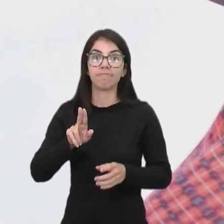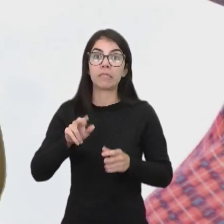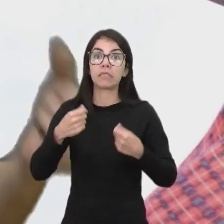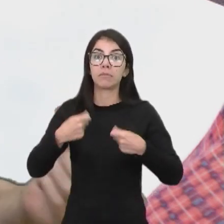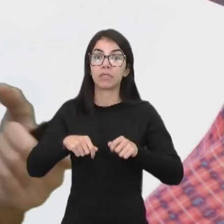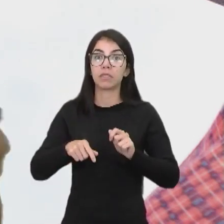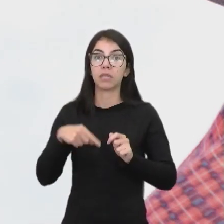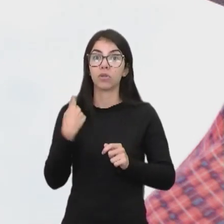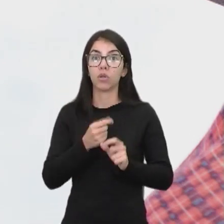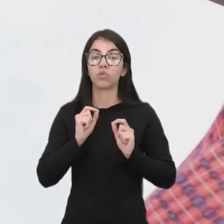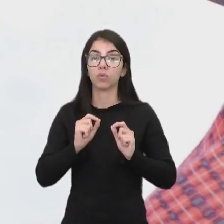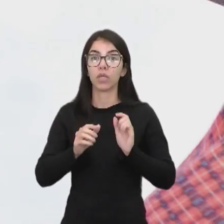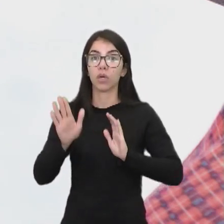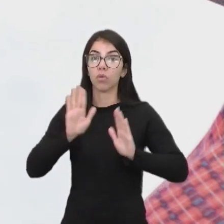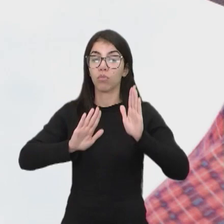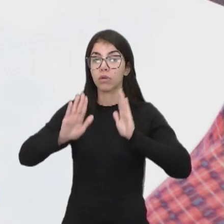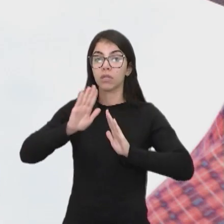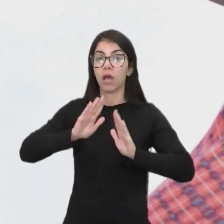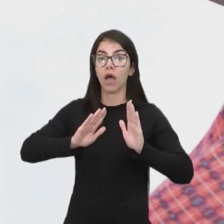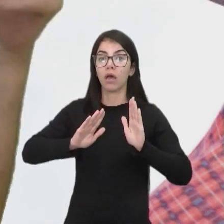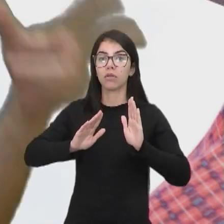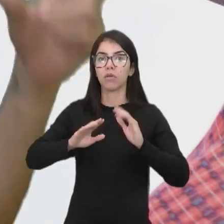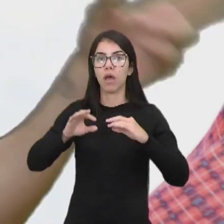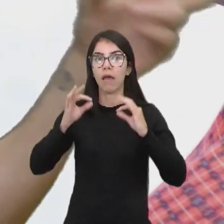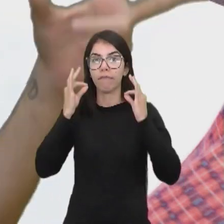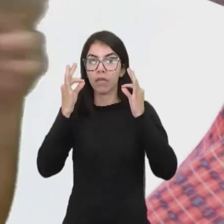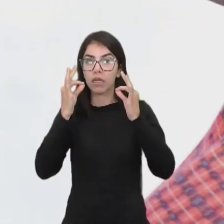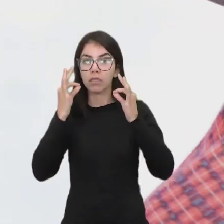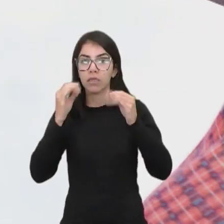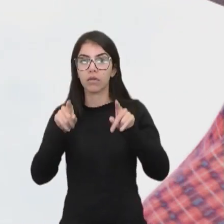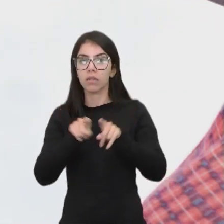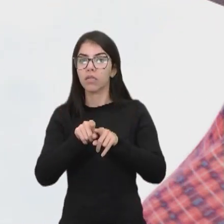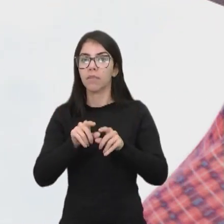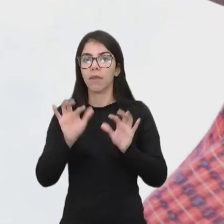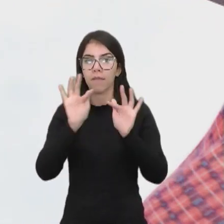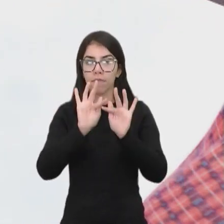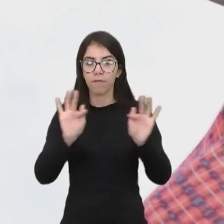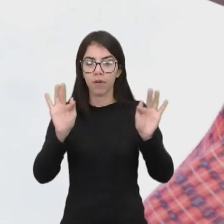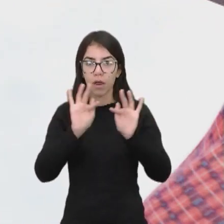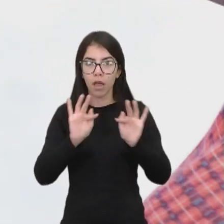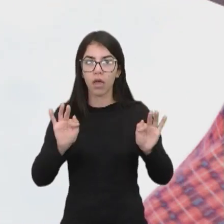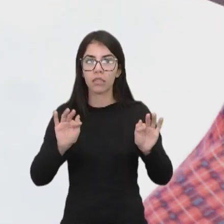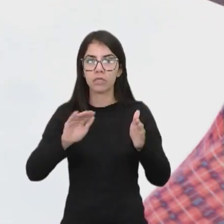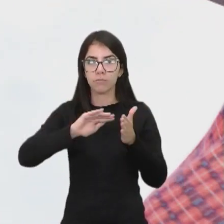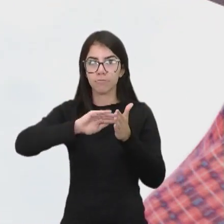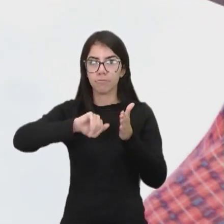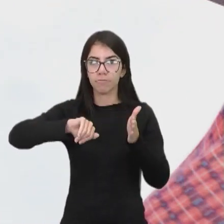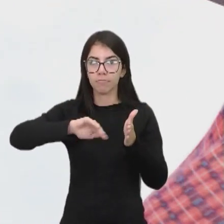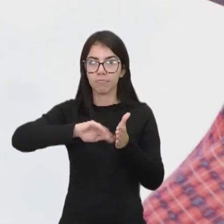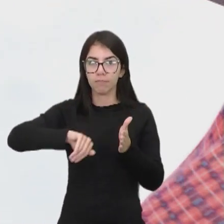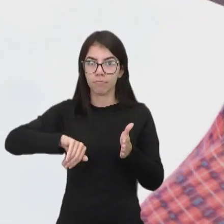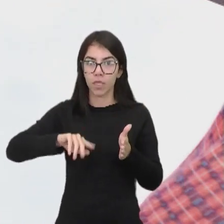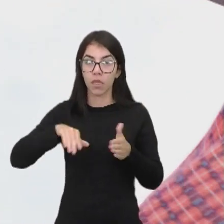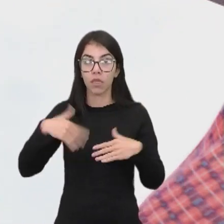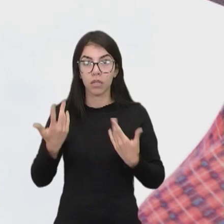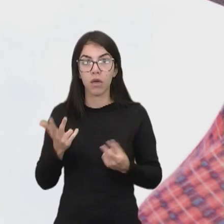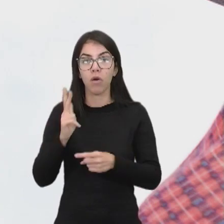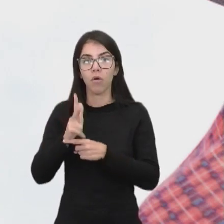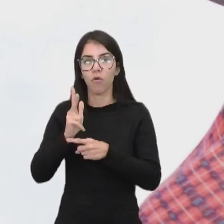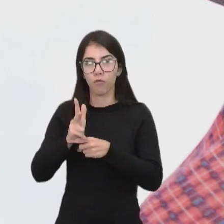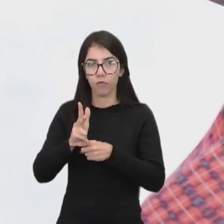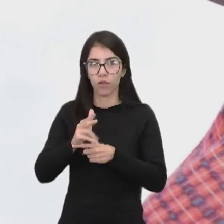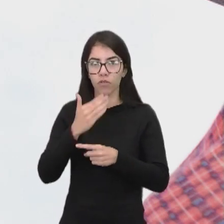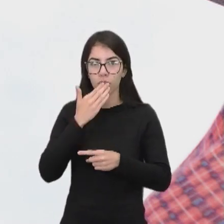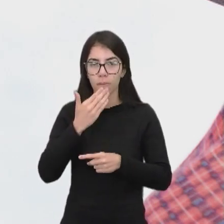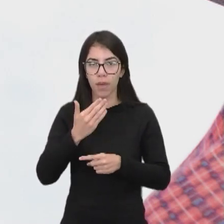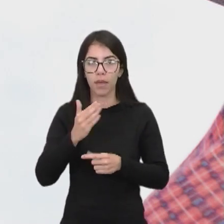a se policiar com relação a isso e tentar ir cortando essas frases do nosso próprio vocabulário, e é isso que o vídeo pede, é